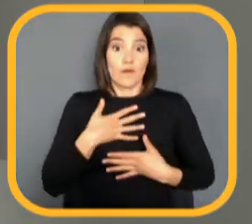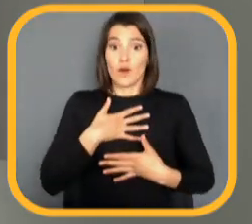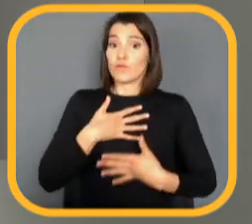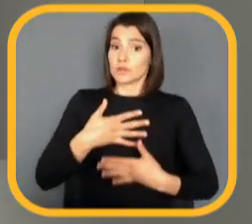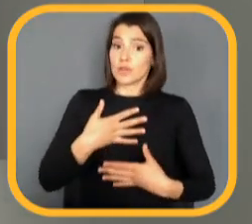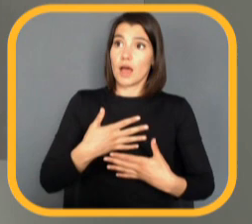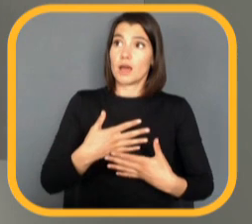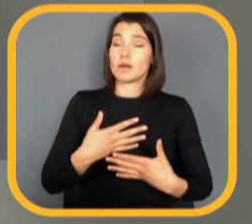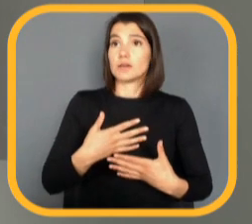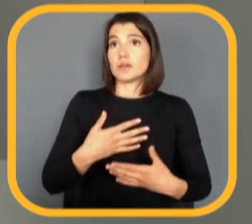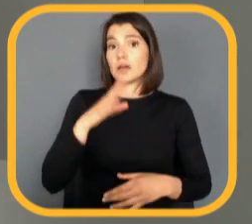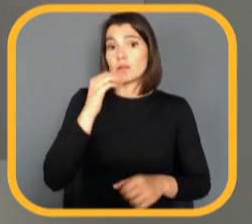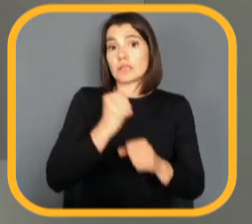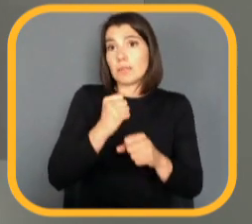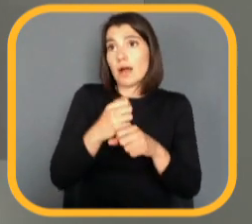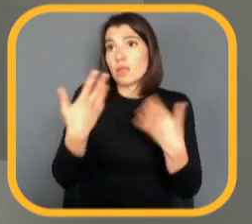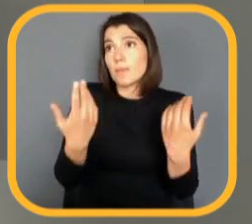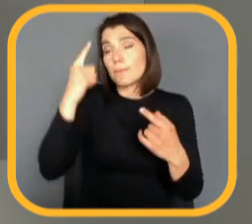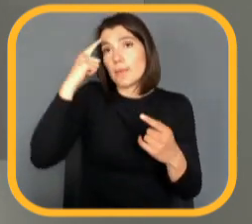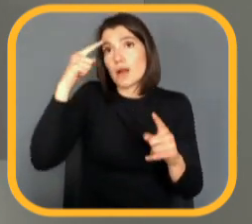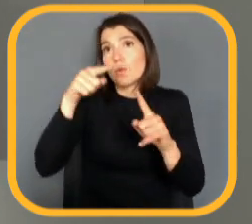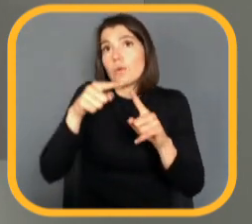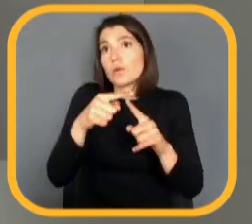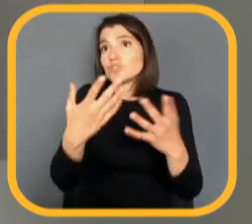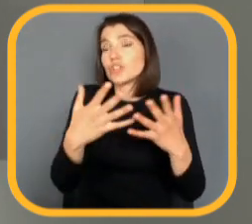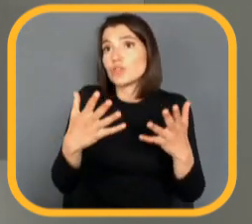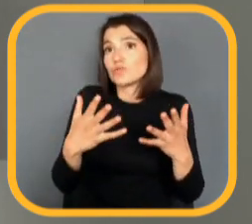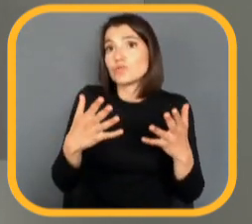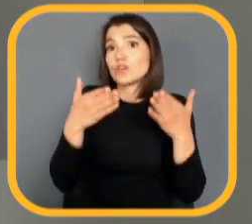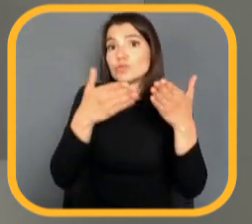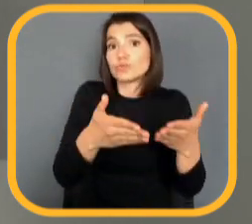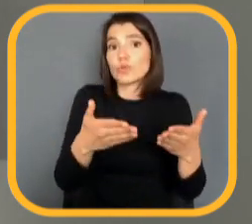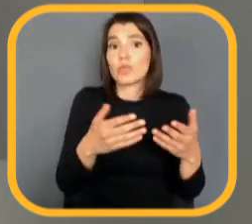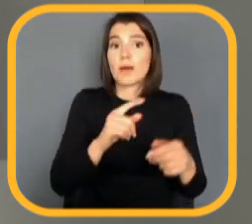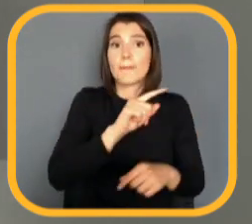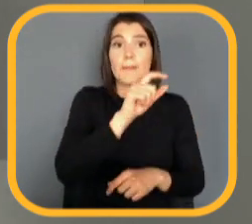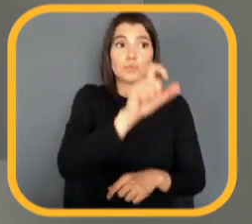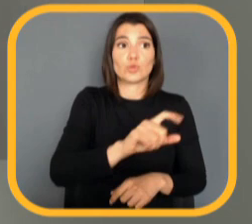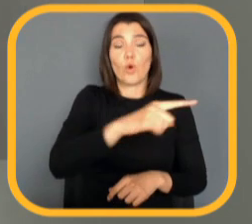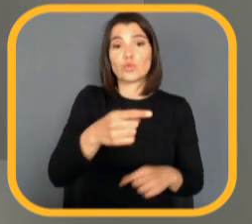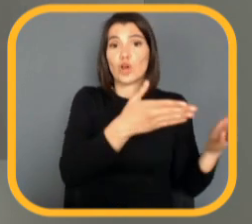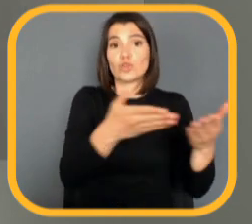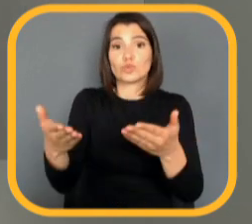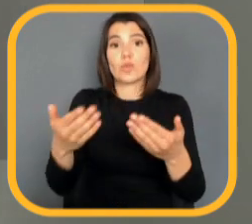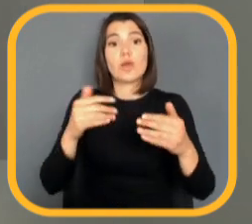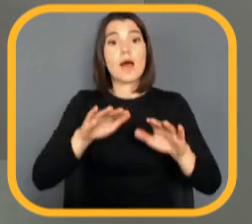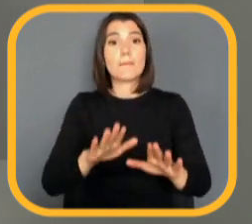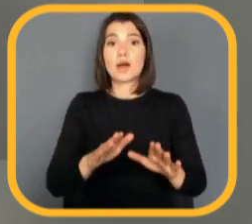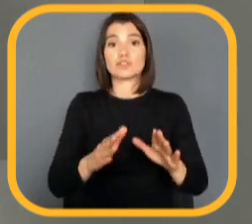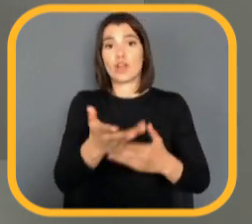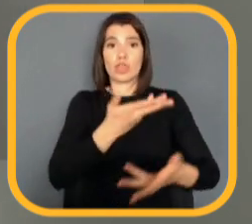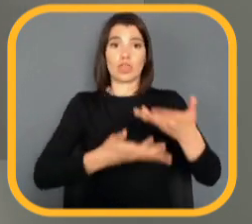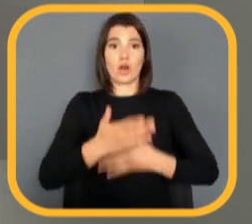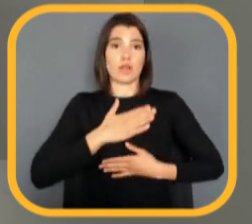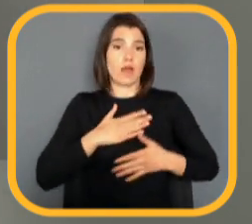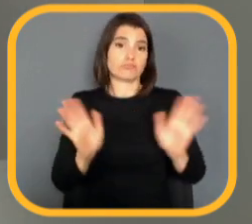quando nós trabalhamos para alguma causa ou por algum motivo para ajudar os outros